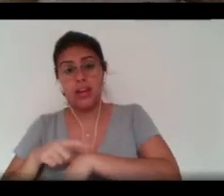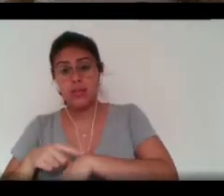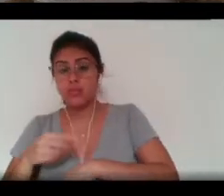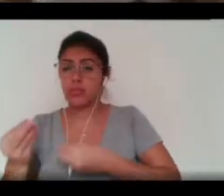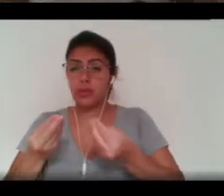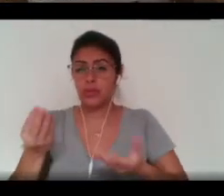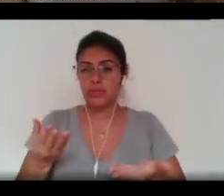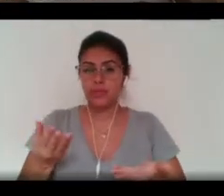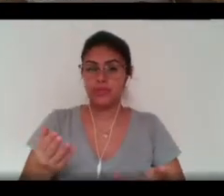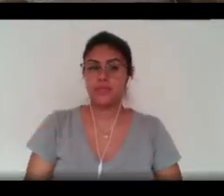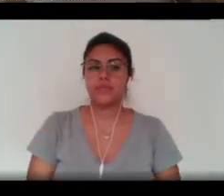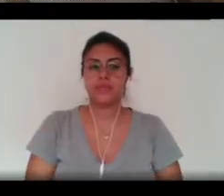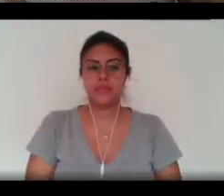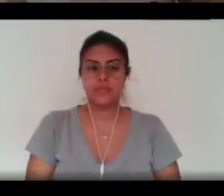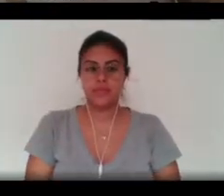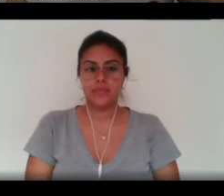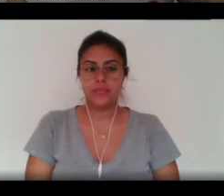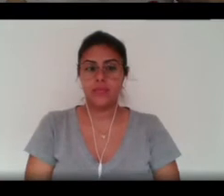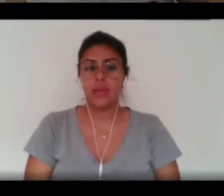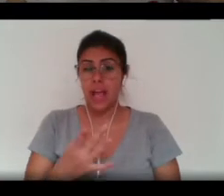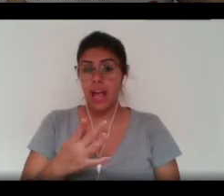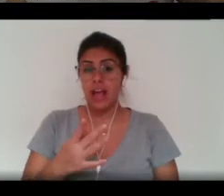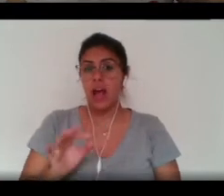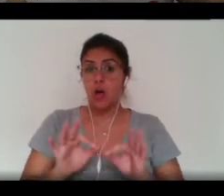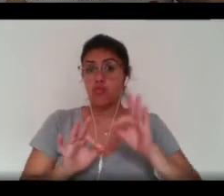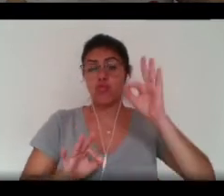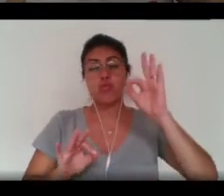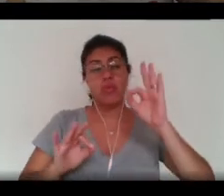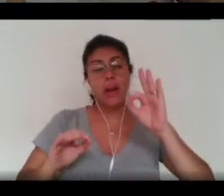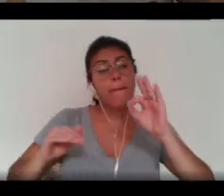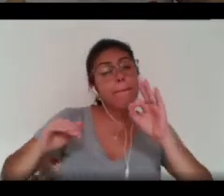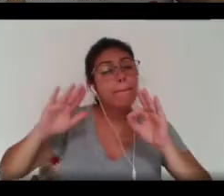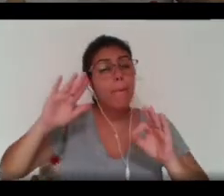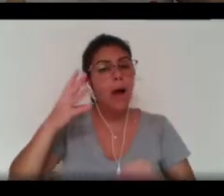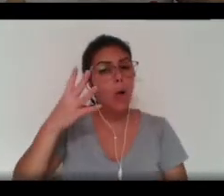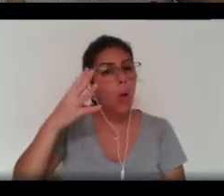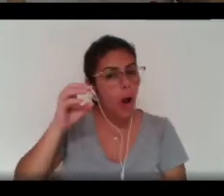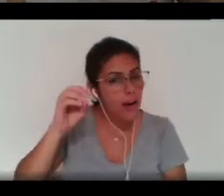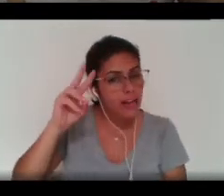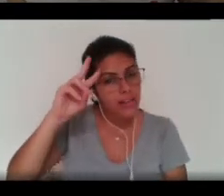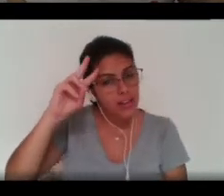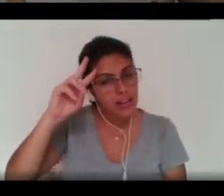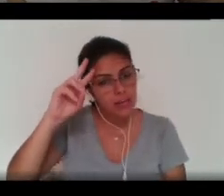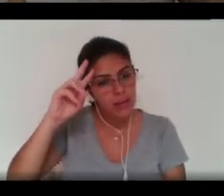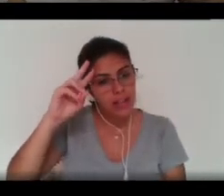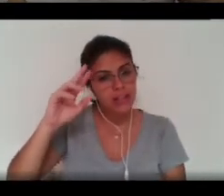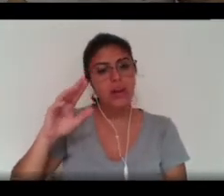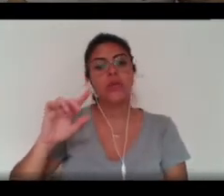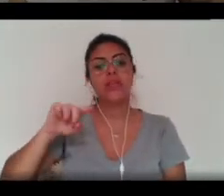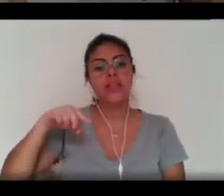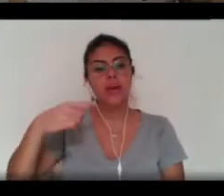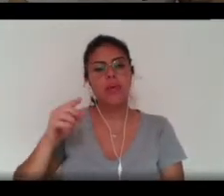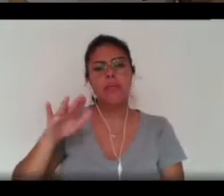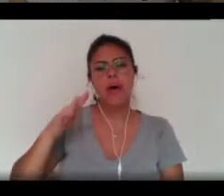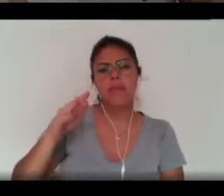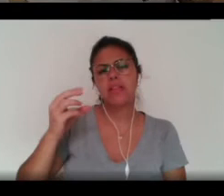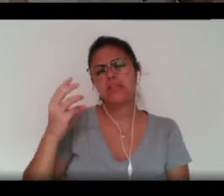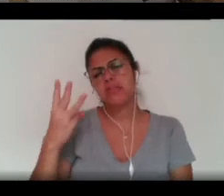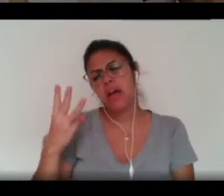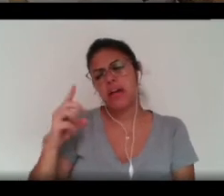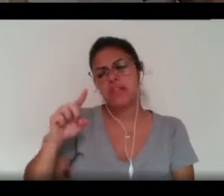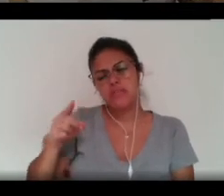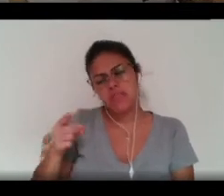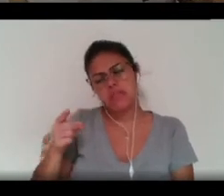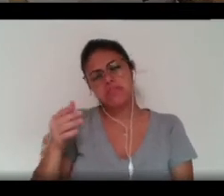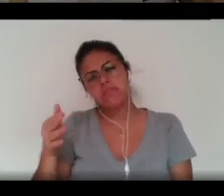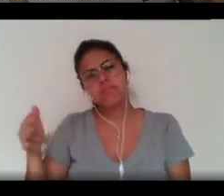função do tempo, né? Ela sobe um pouquinho acima de 40 metros e quando chega em 3,